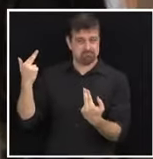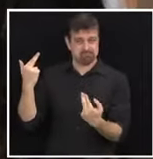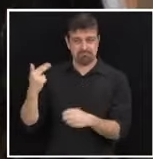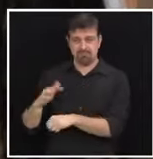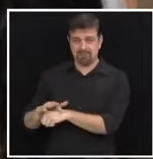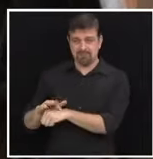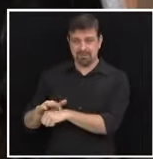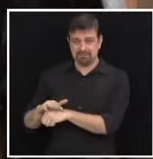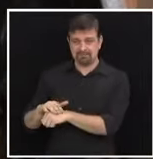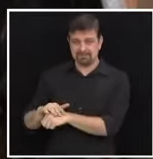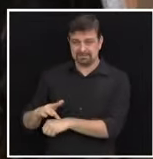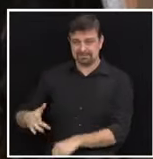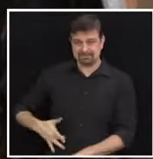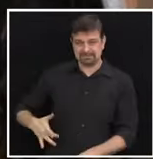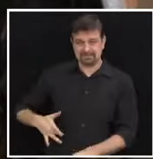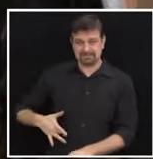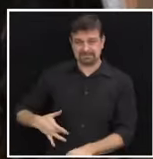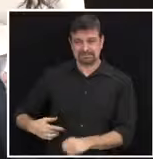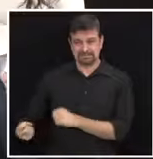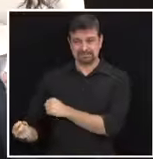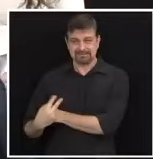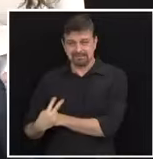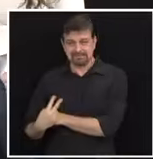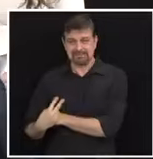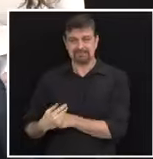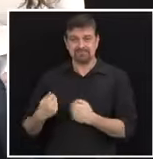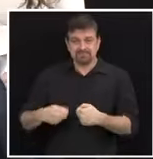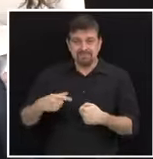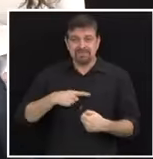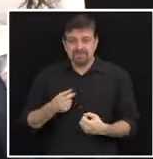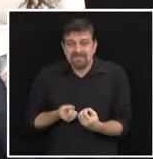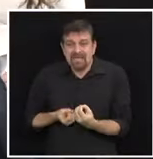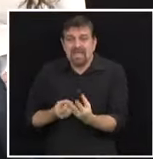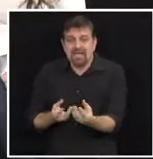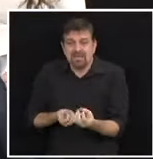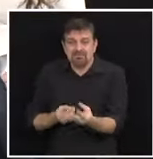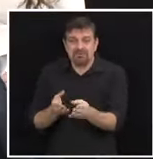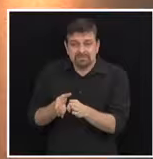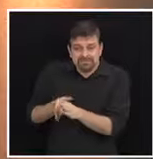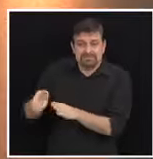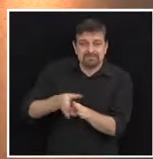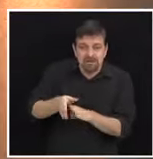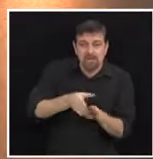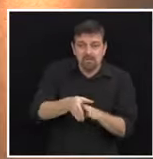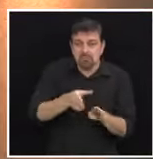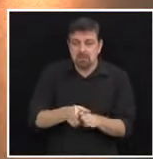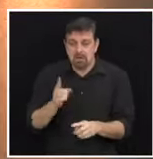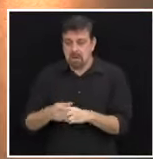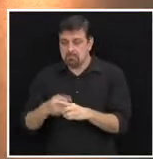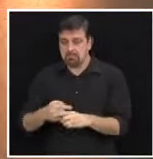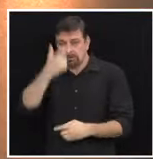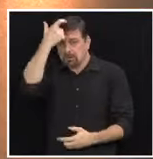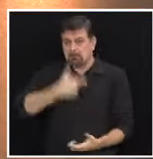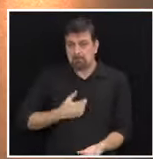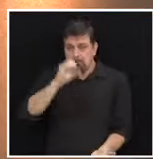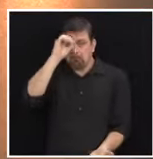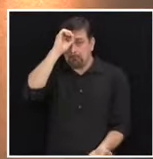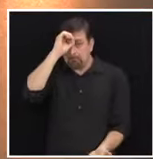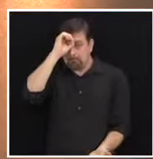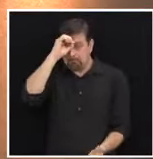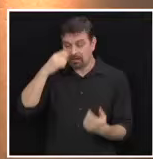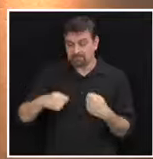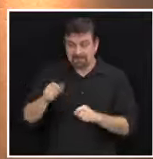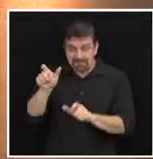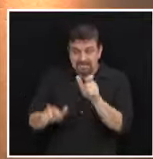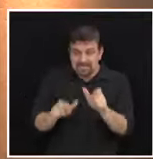que eu estava se encontrando, tivessem um horizonte para procurar, para ter um rumo, um conhecimento